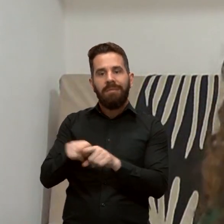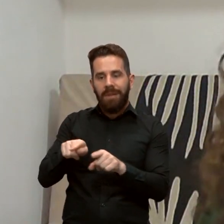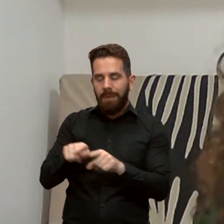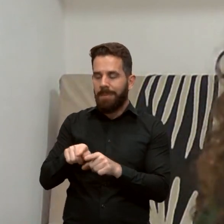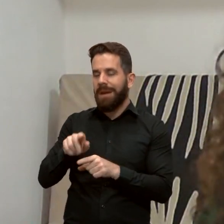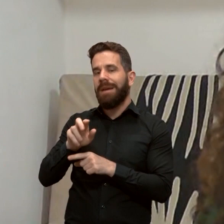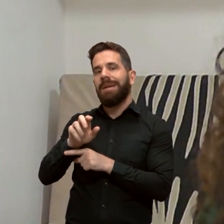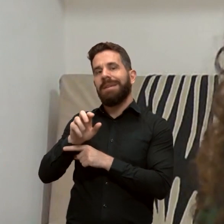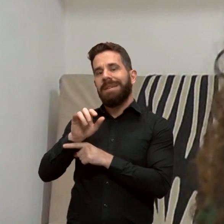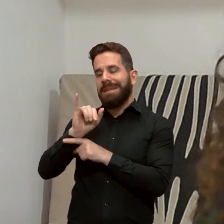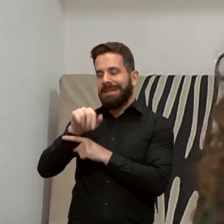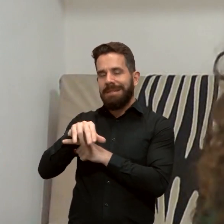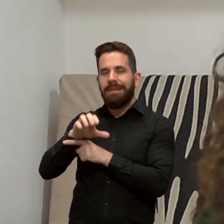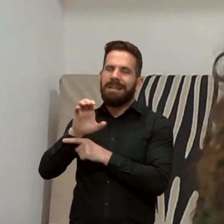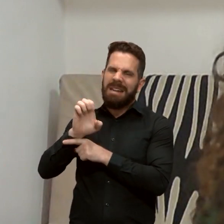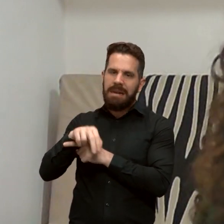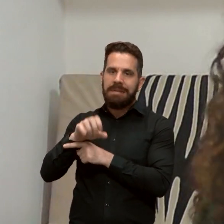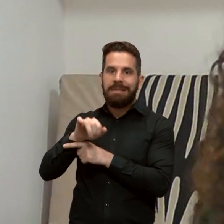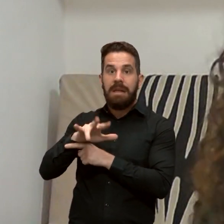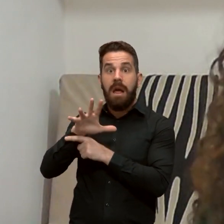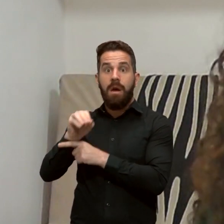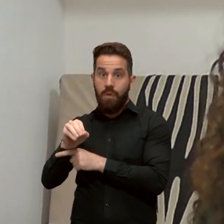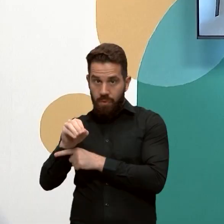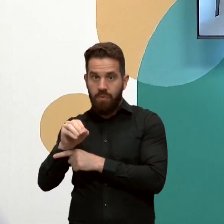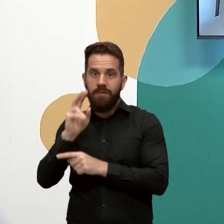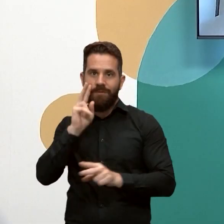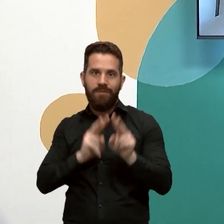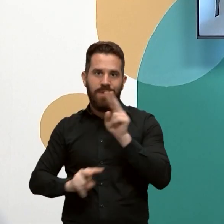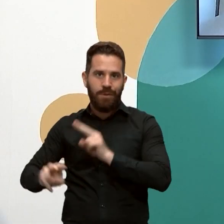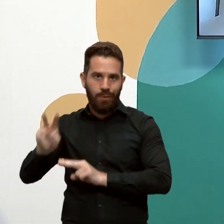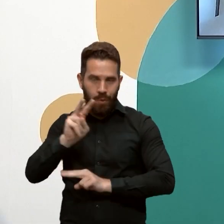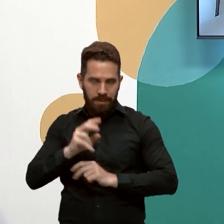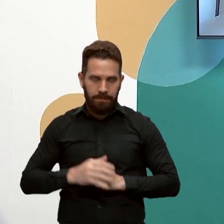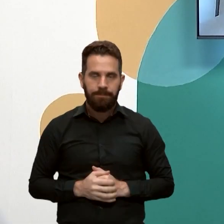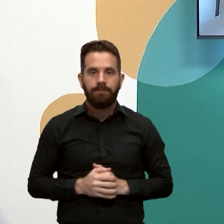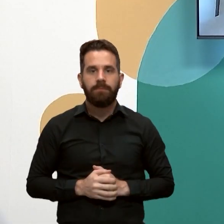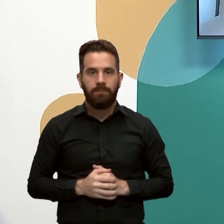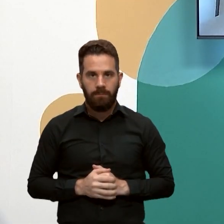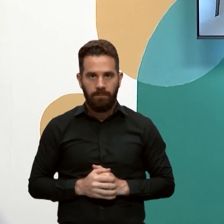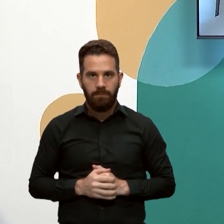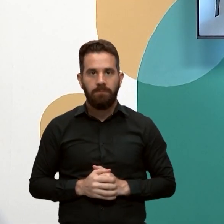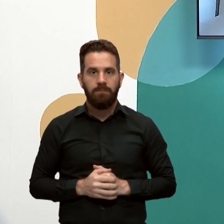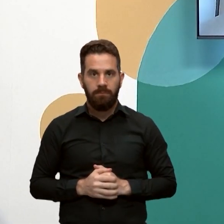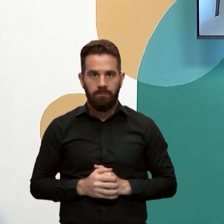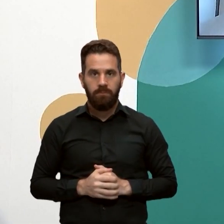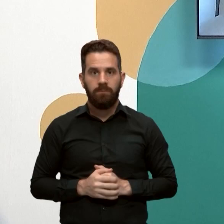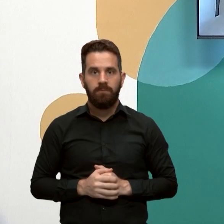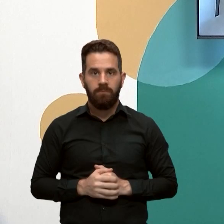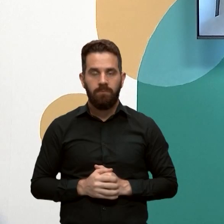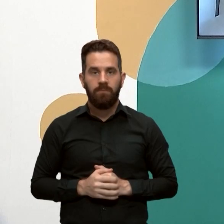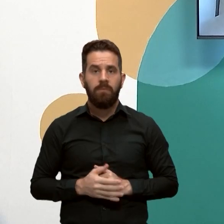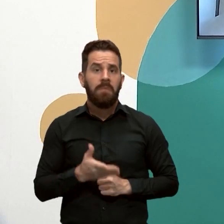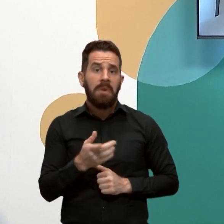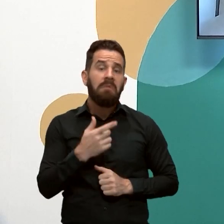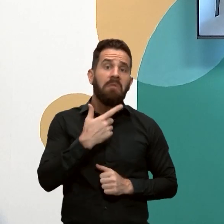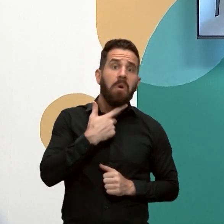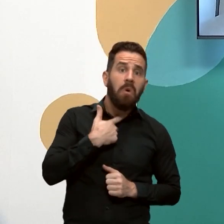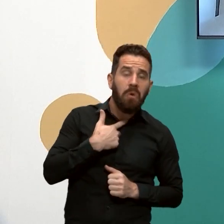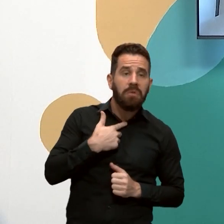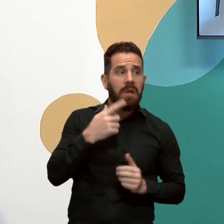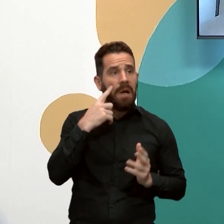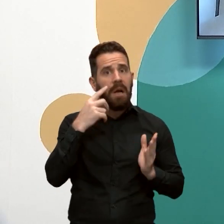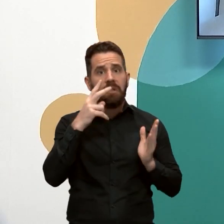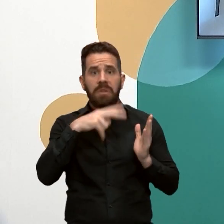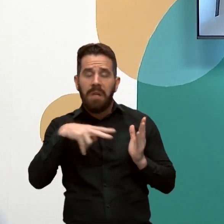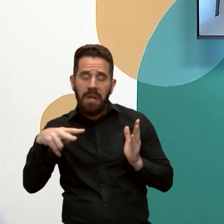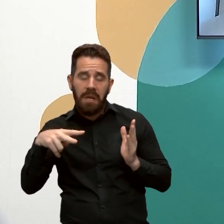esses relacionados à extensão e cultura. E quem quiser acessar o conteúdo da revista para ler, ou para ouvir,